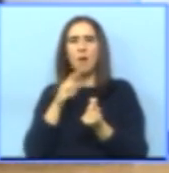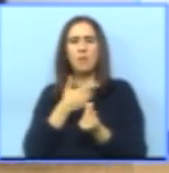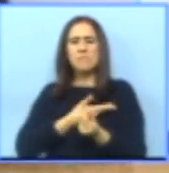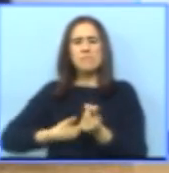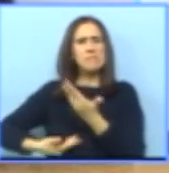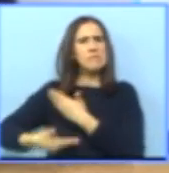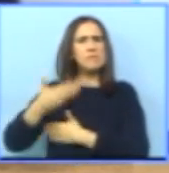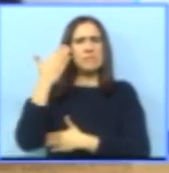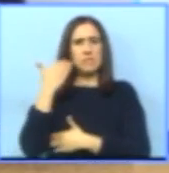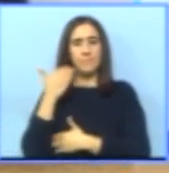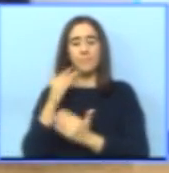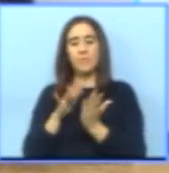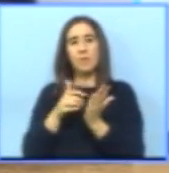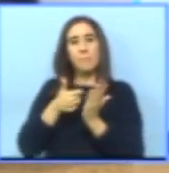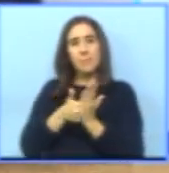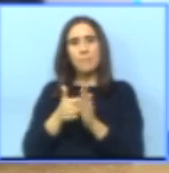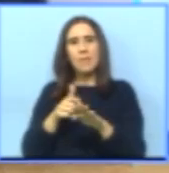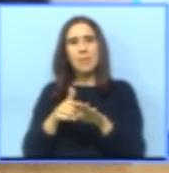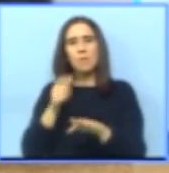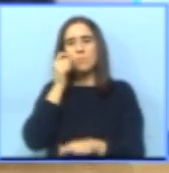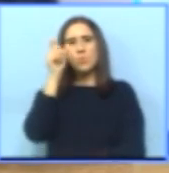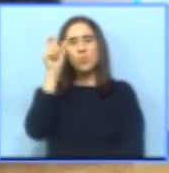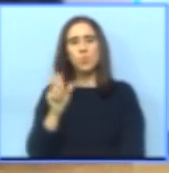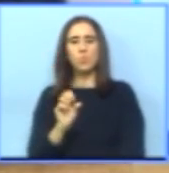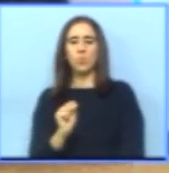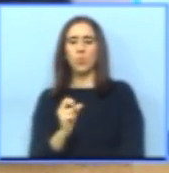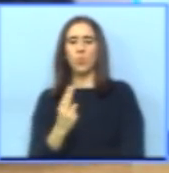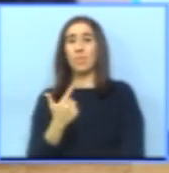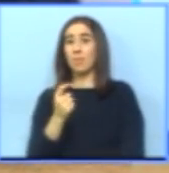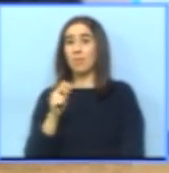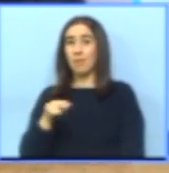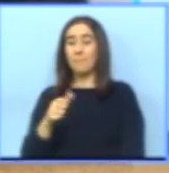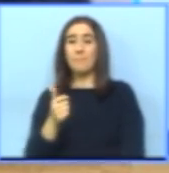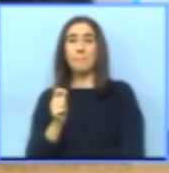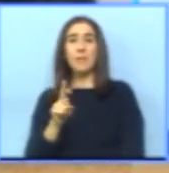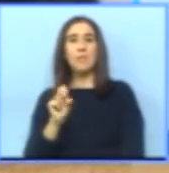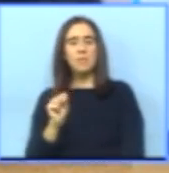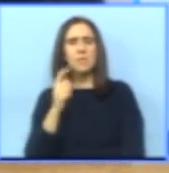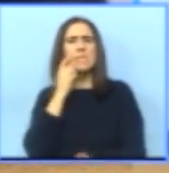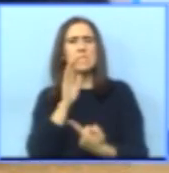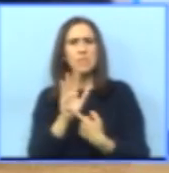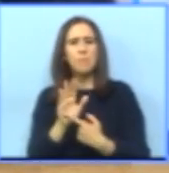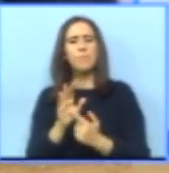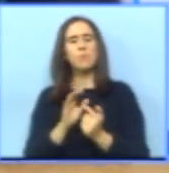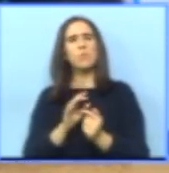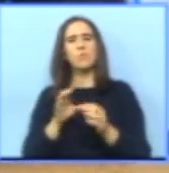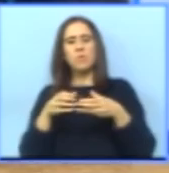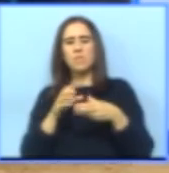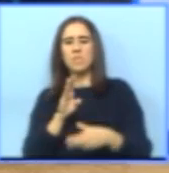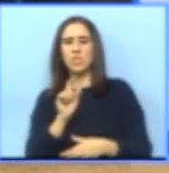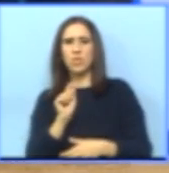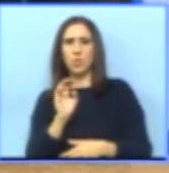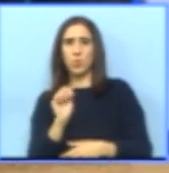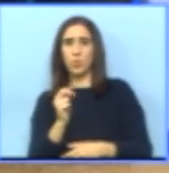do que isso. Uma Bíblia do tempo de Gutenberg, por exemplo, documentos dos jesuítas, mercenários, por exemplo, que os